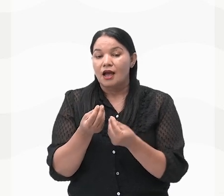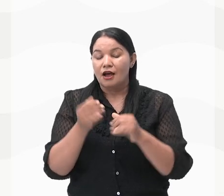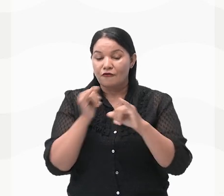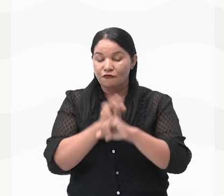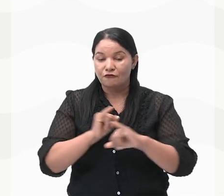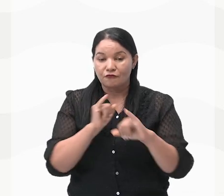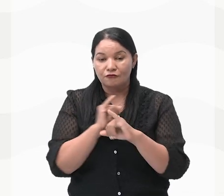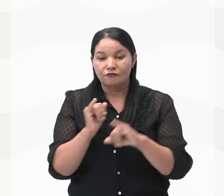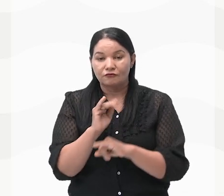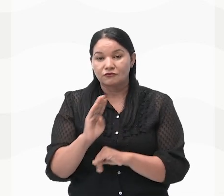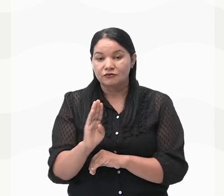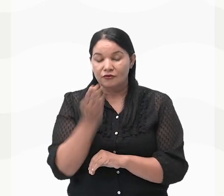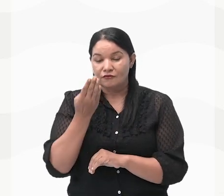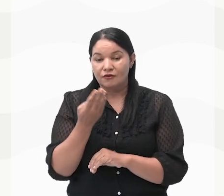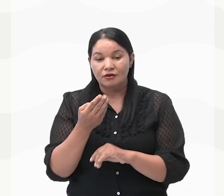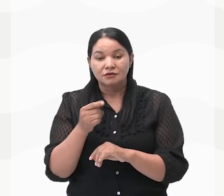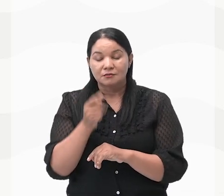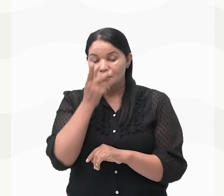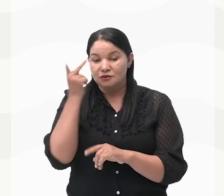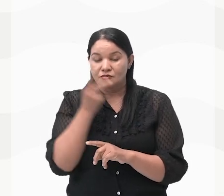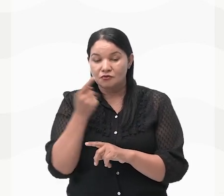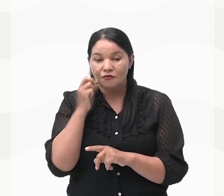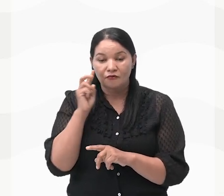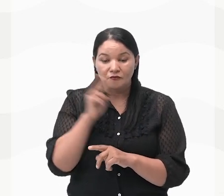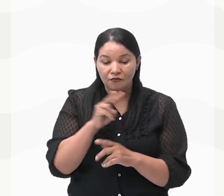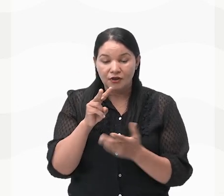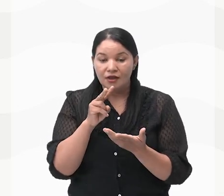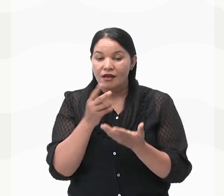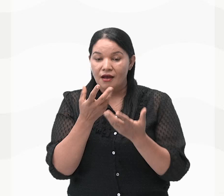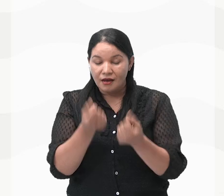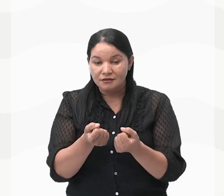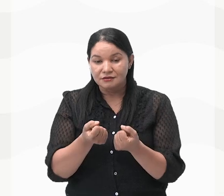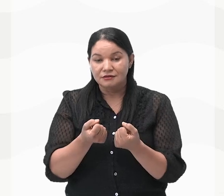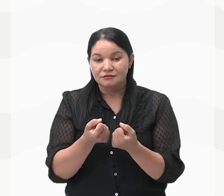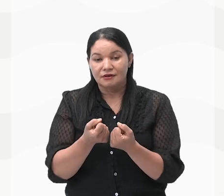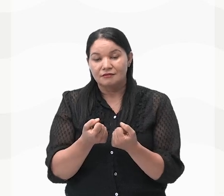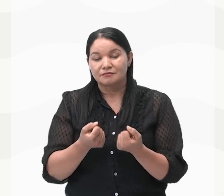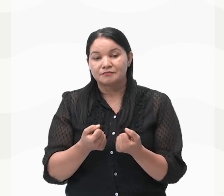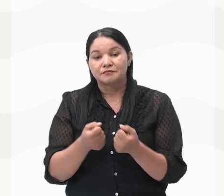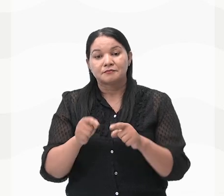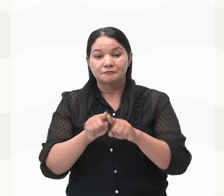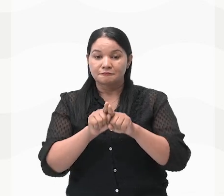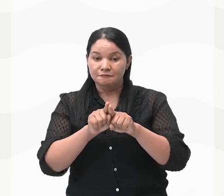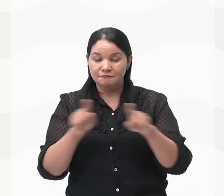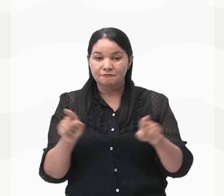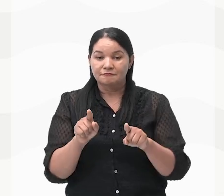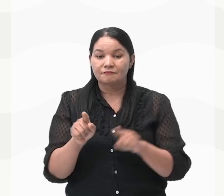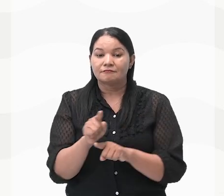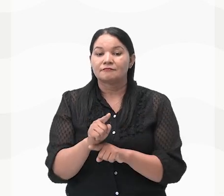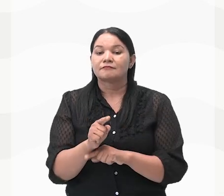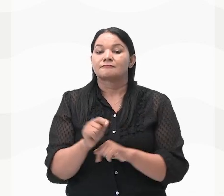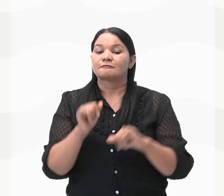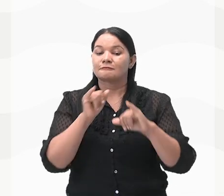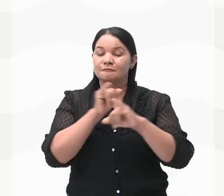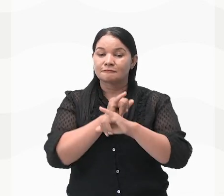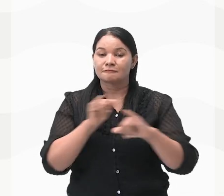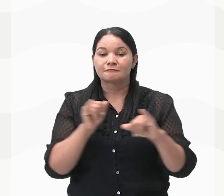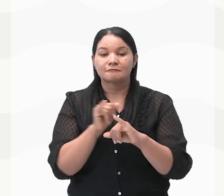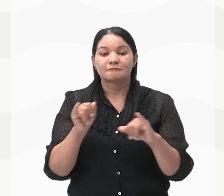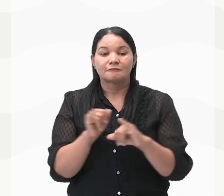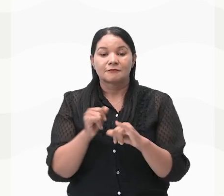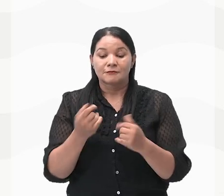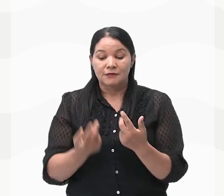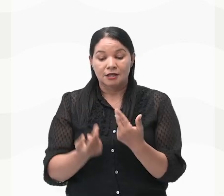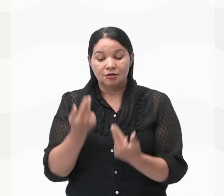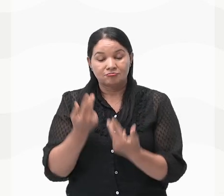essa notícia ela é totalmente fabricada, certo? A inteligência artificial, ela foi